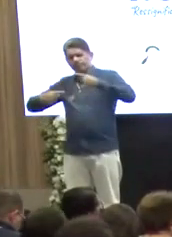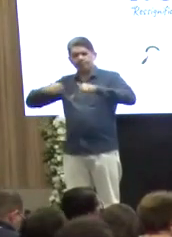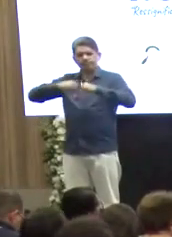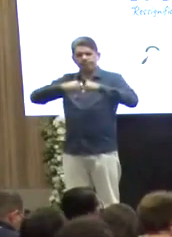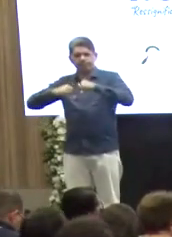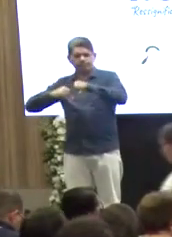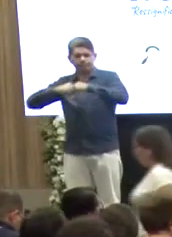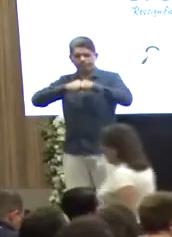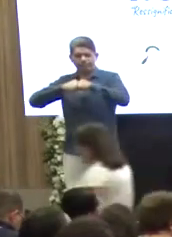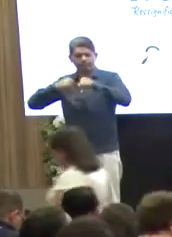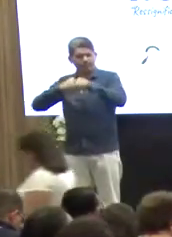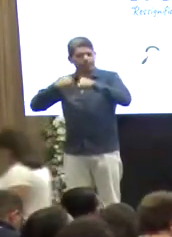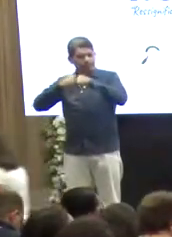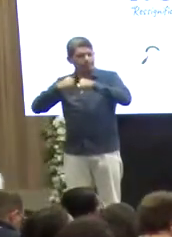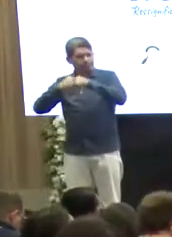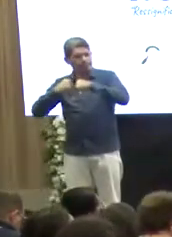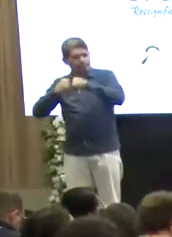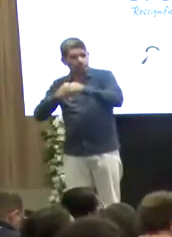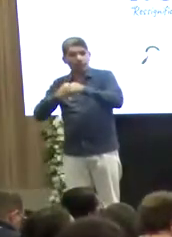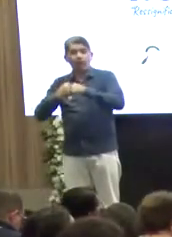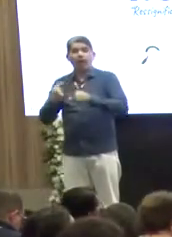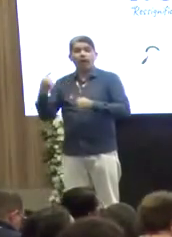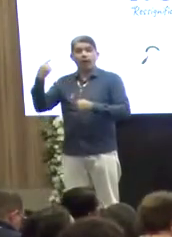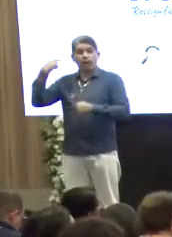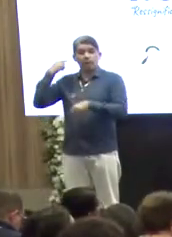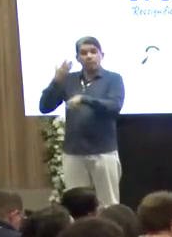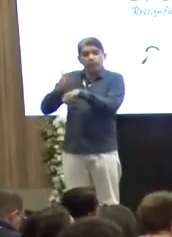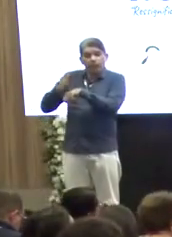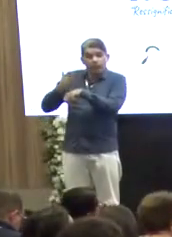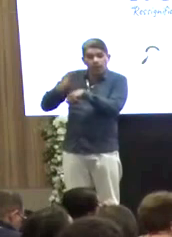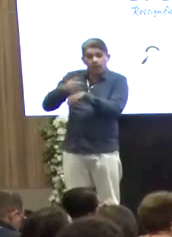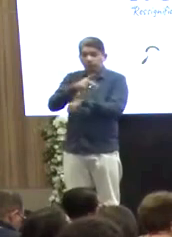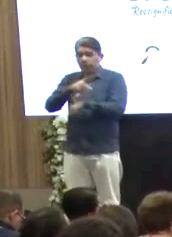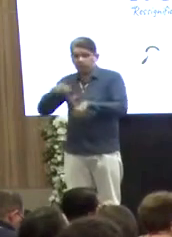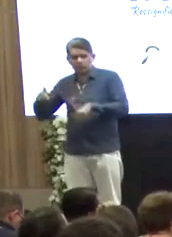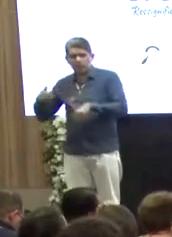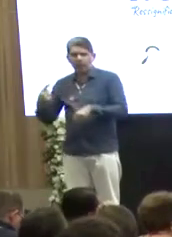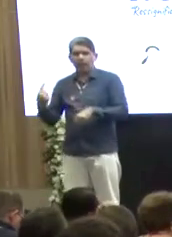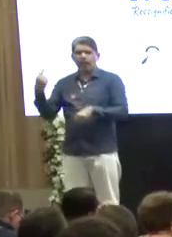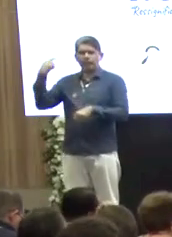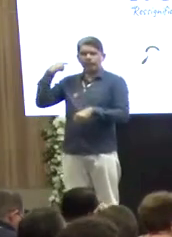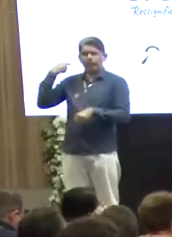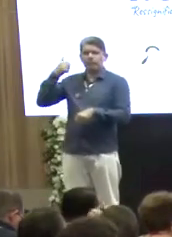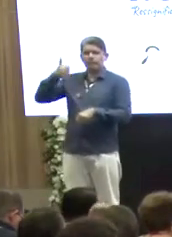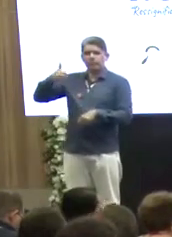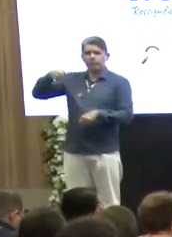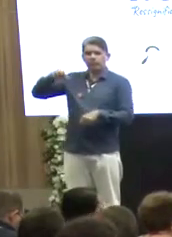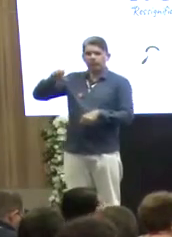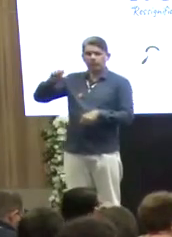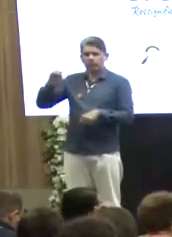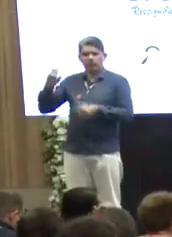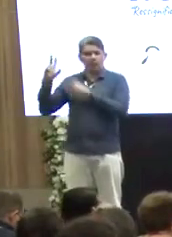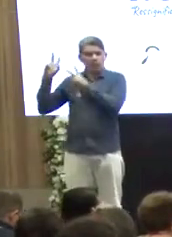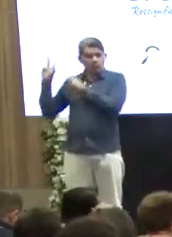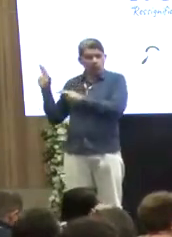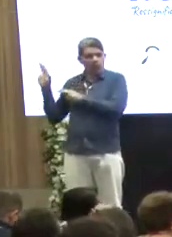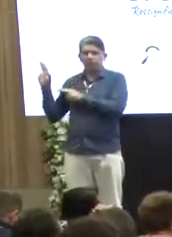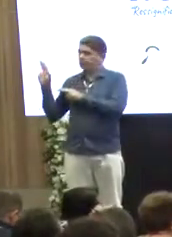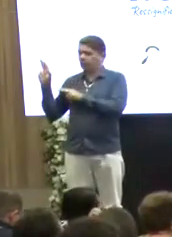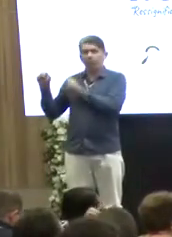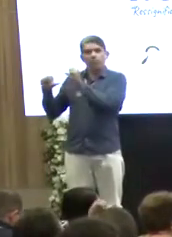nessa perspectiva que nós estamos falando aqui. Então, esse é um ponto. E a prática docente também